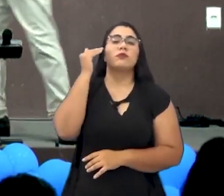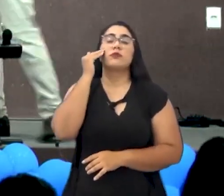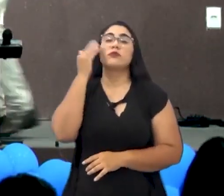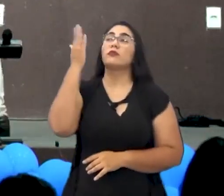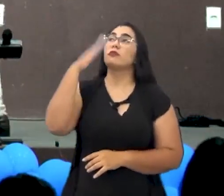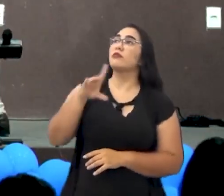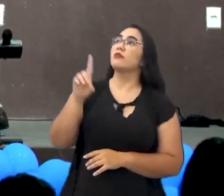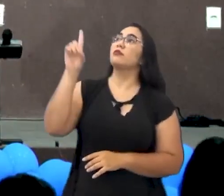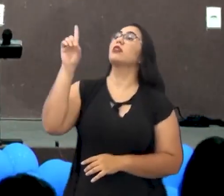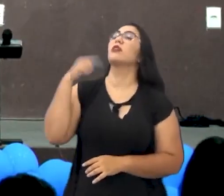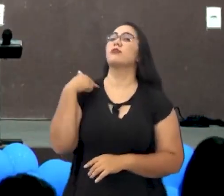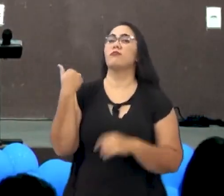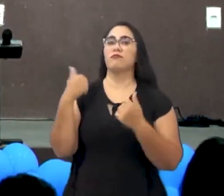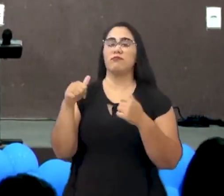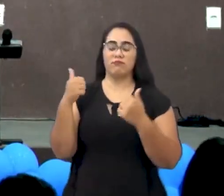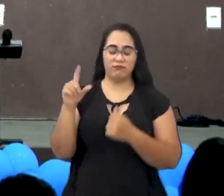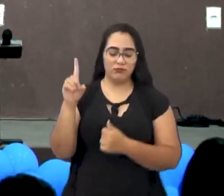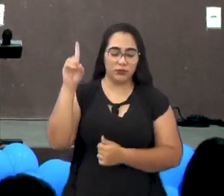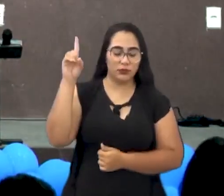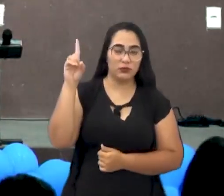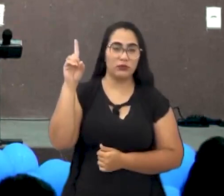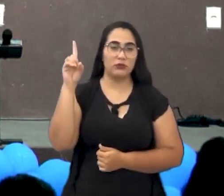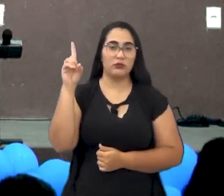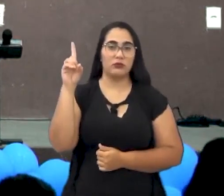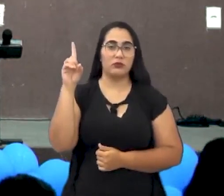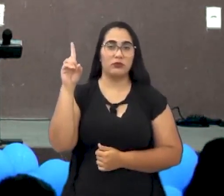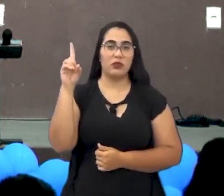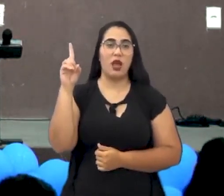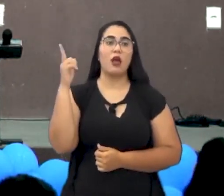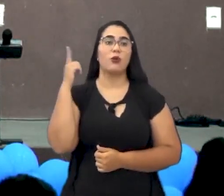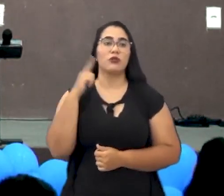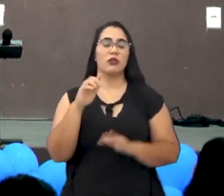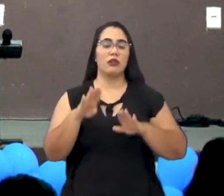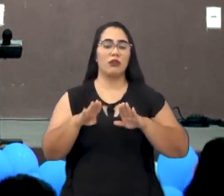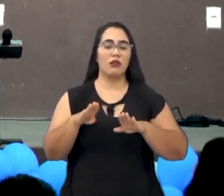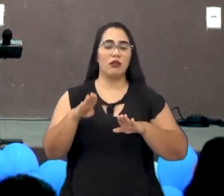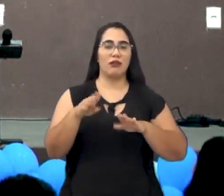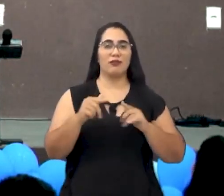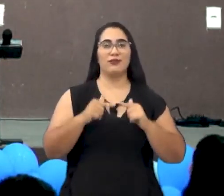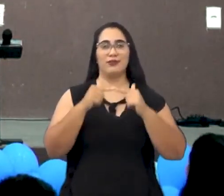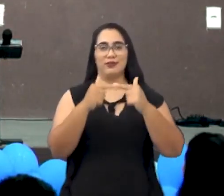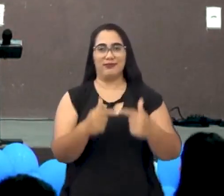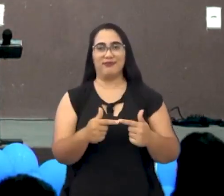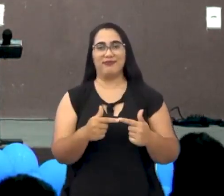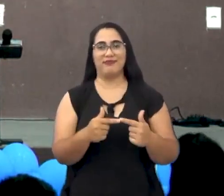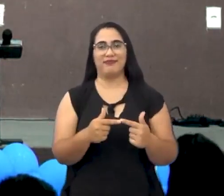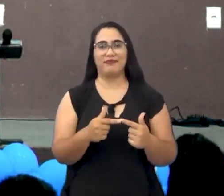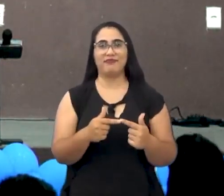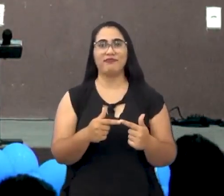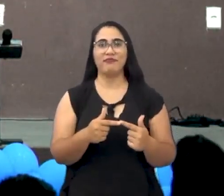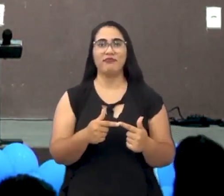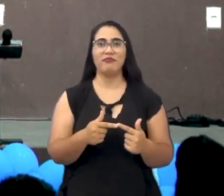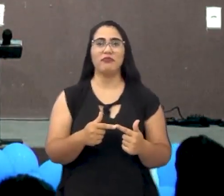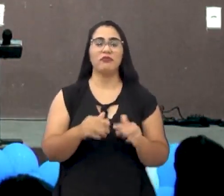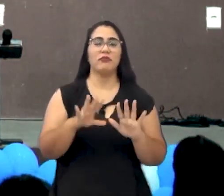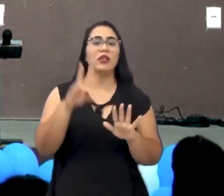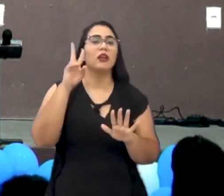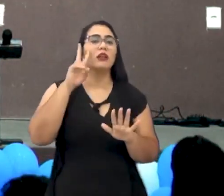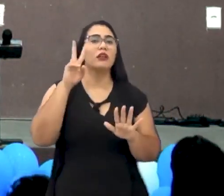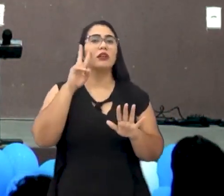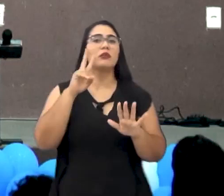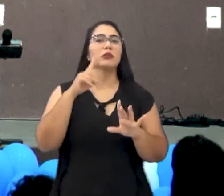Deus que você precisava dele. Aí dá mais um passo. Agora, lembra da